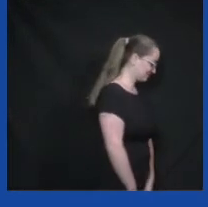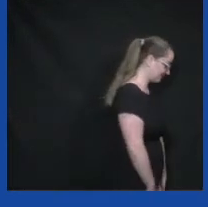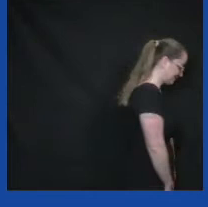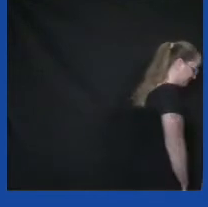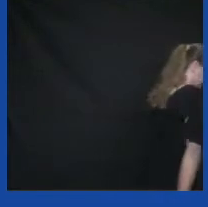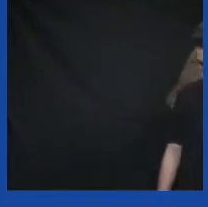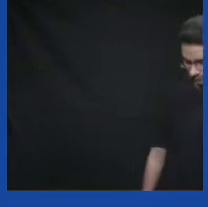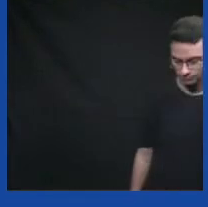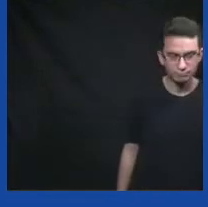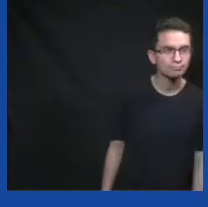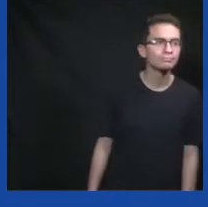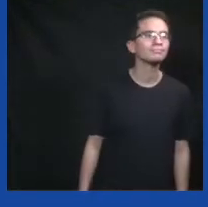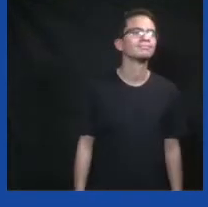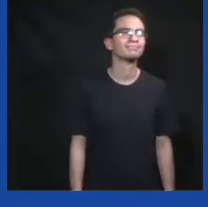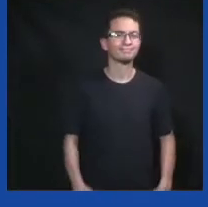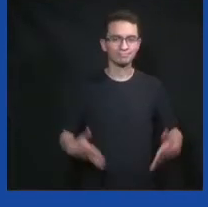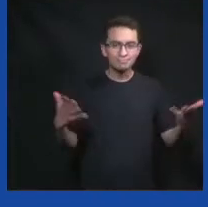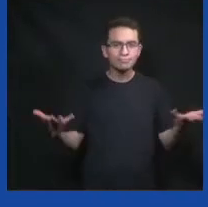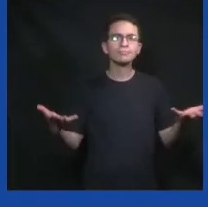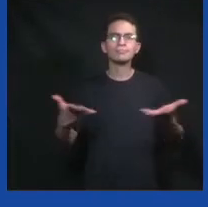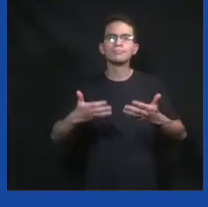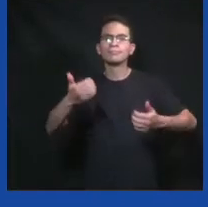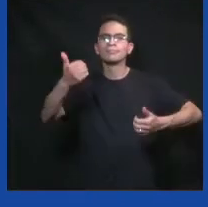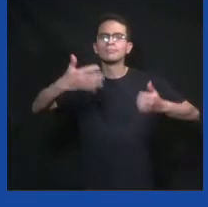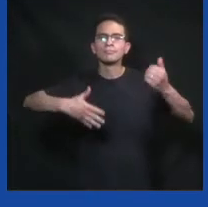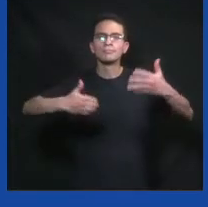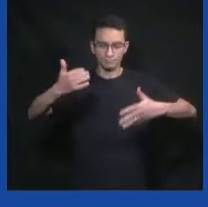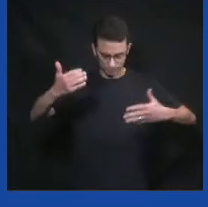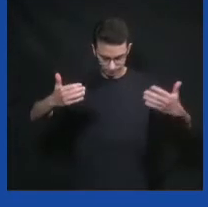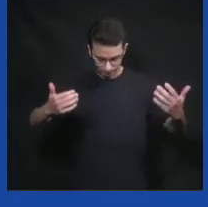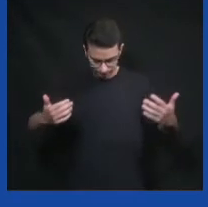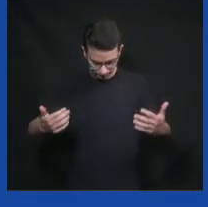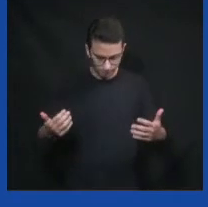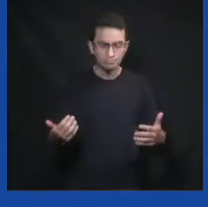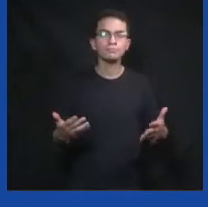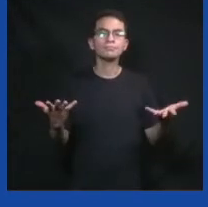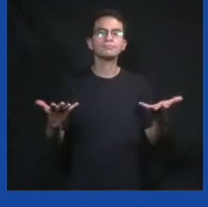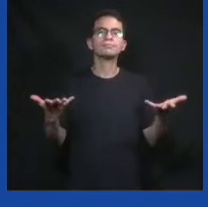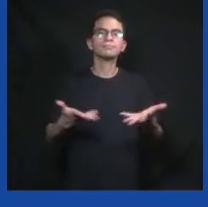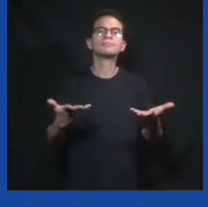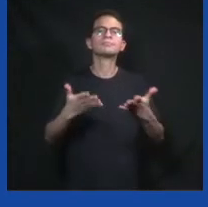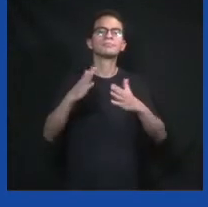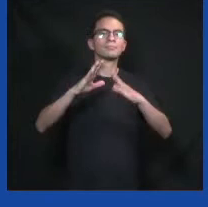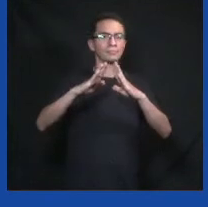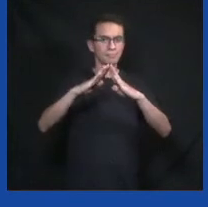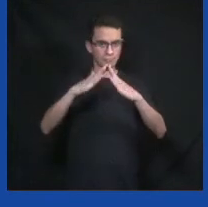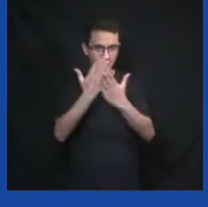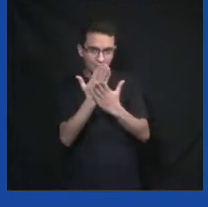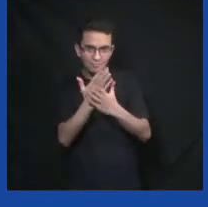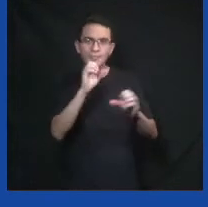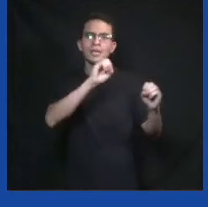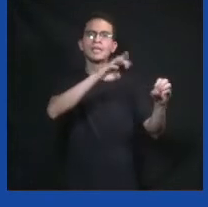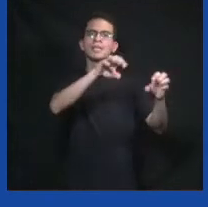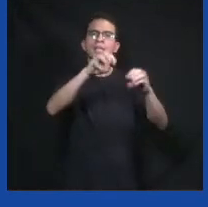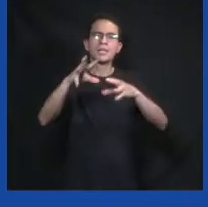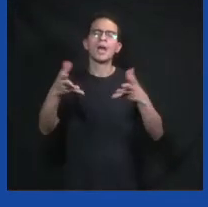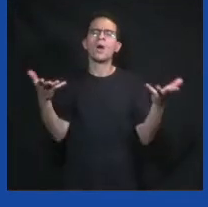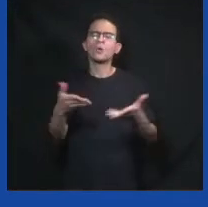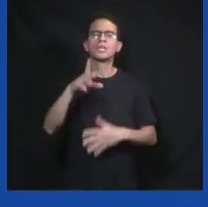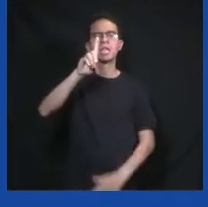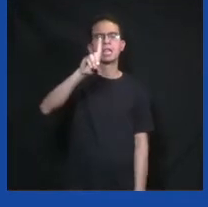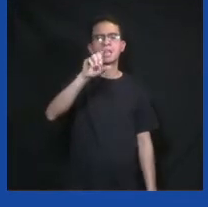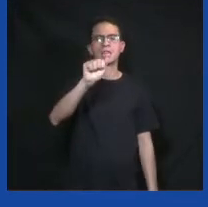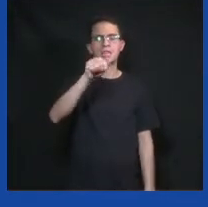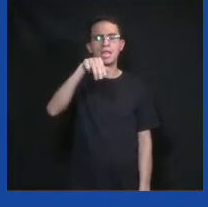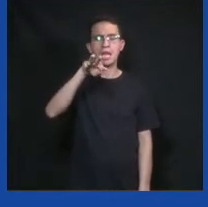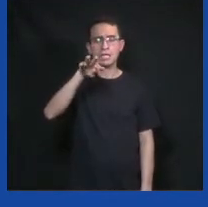Maravilha. Diego, já passo a bola para você. Vamos falar um pouco sobre isso, educação nas escolas. O Dantas já vai explicar o que é o